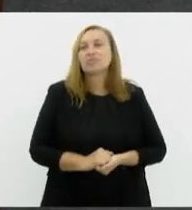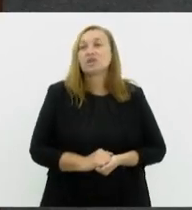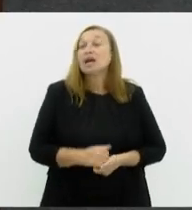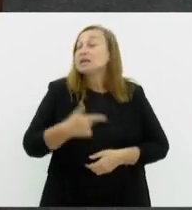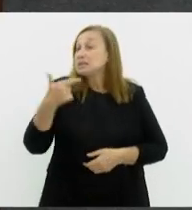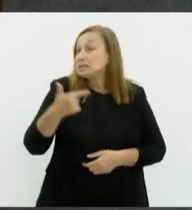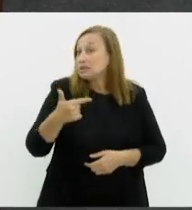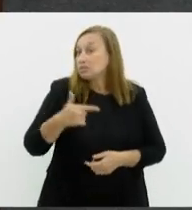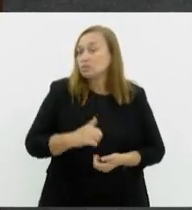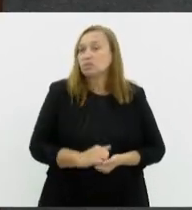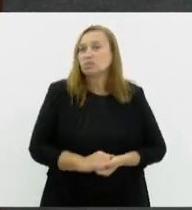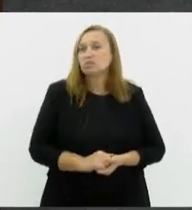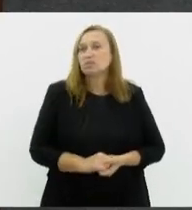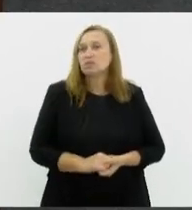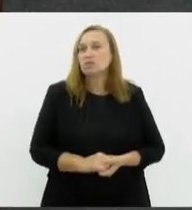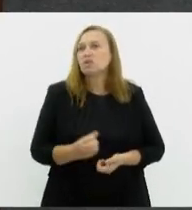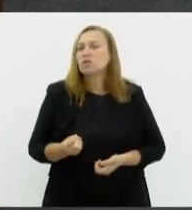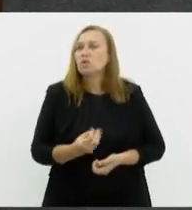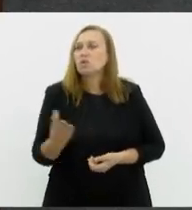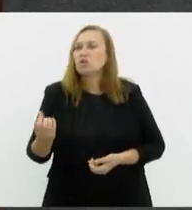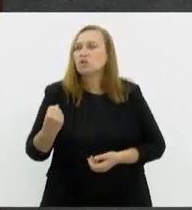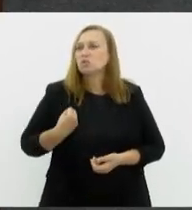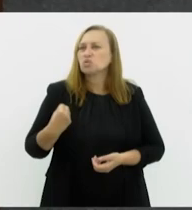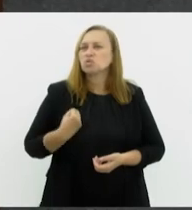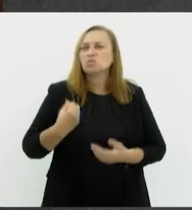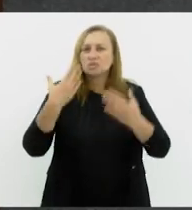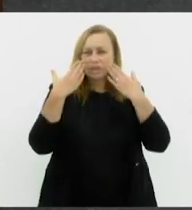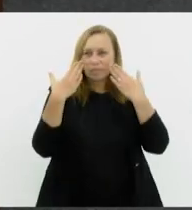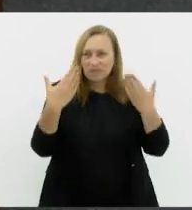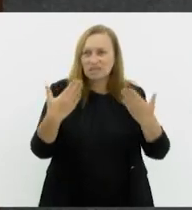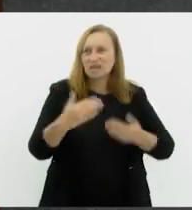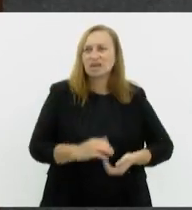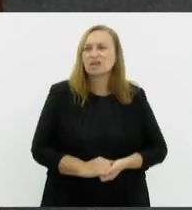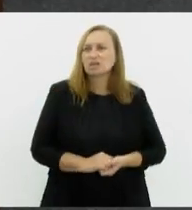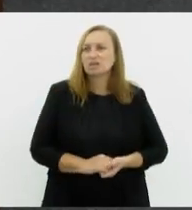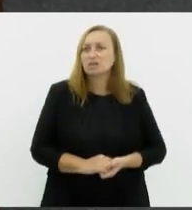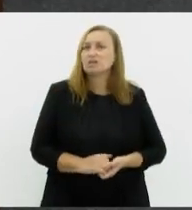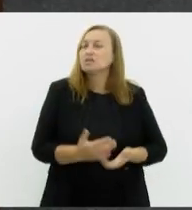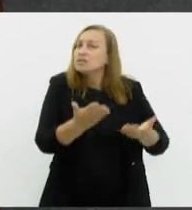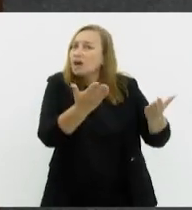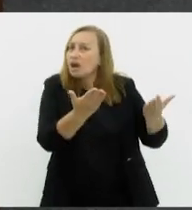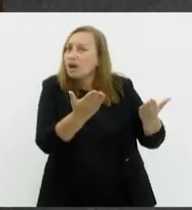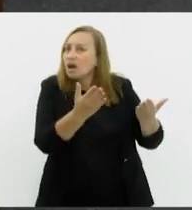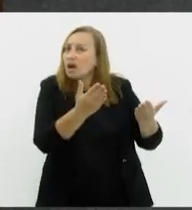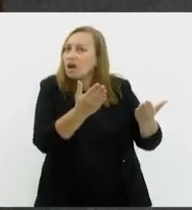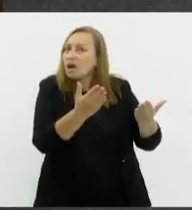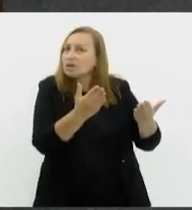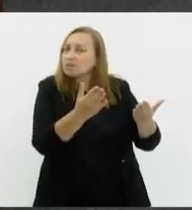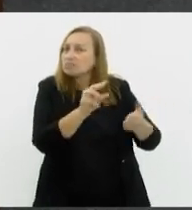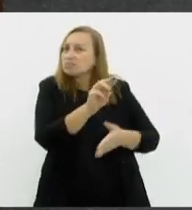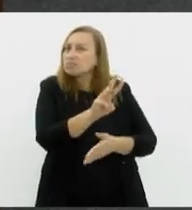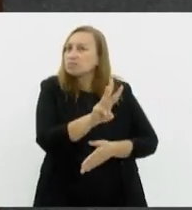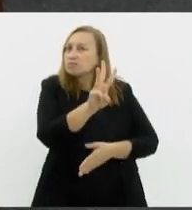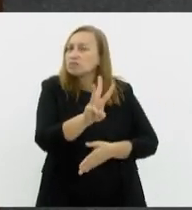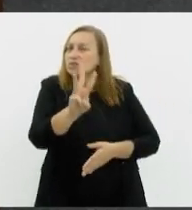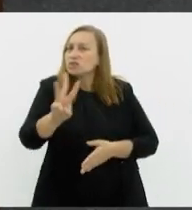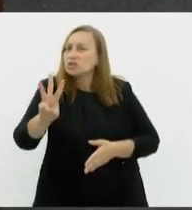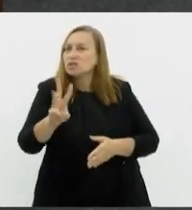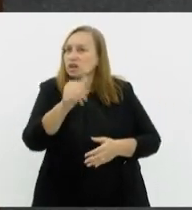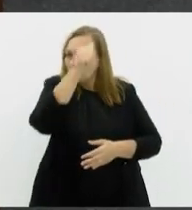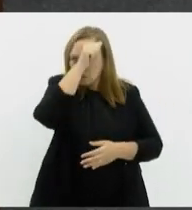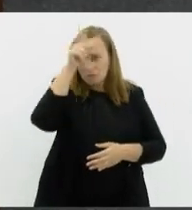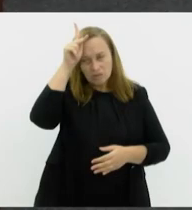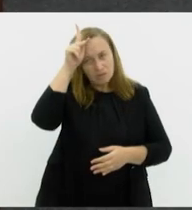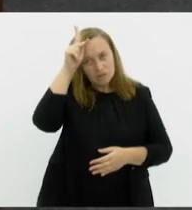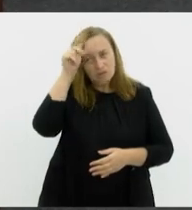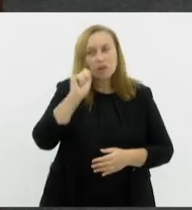Segundo lugar, quanto aos números apresentados, está lá no portal da prefeitura, foi divulgado pelo